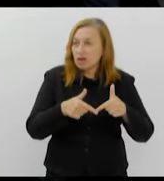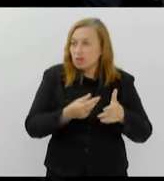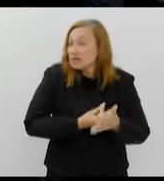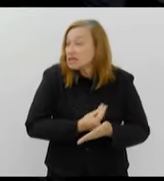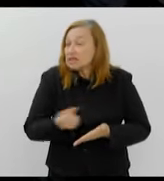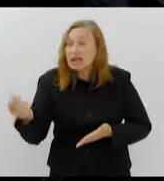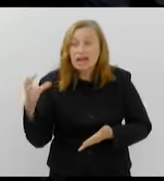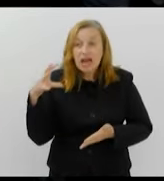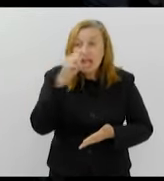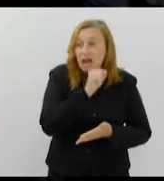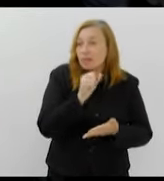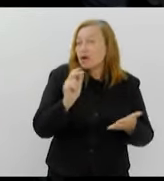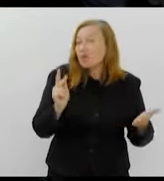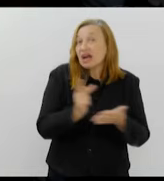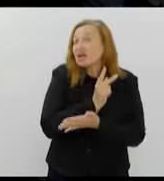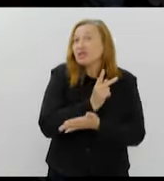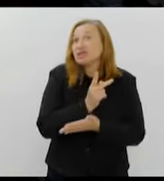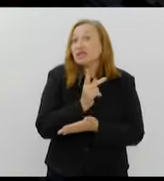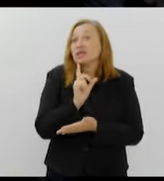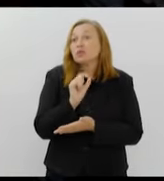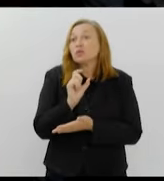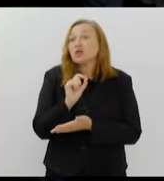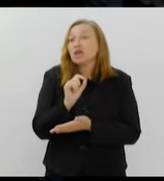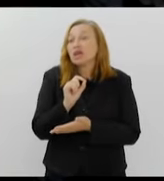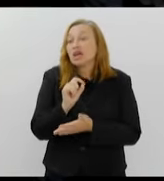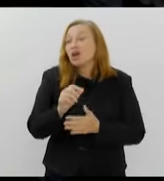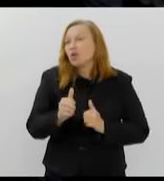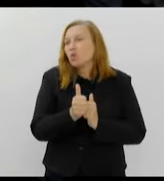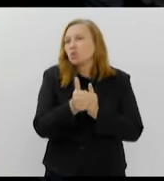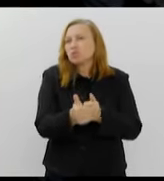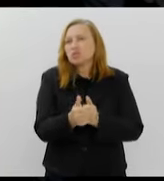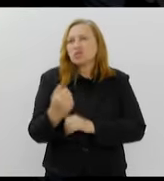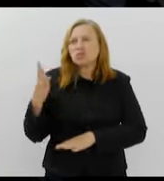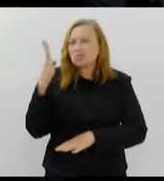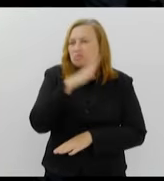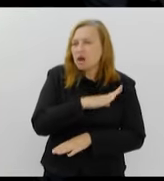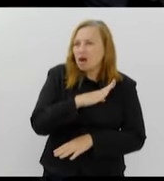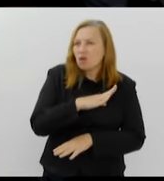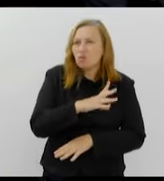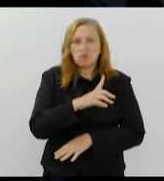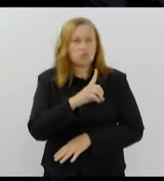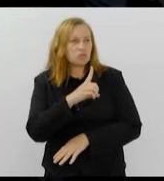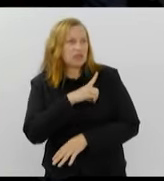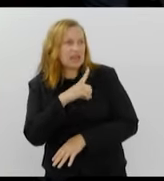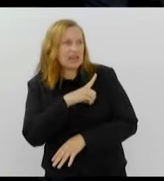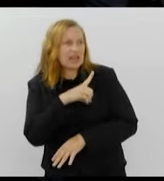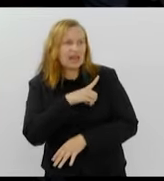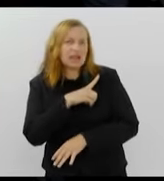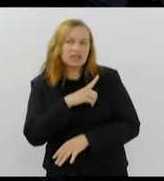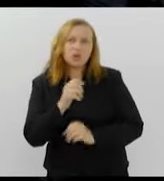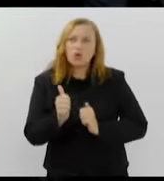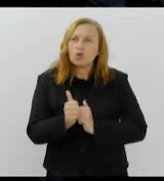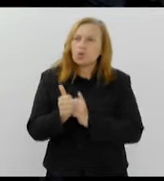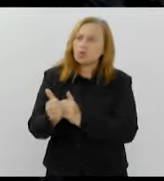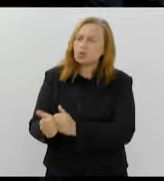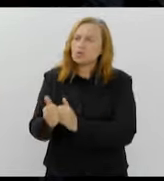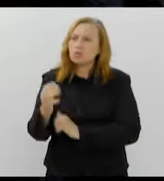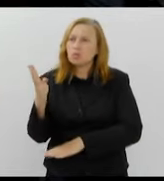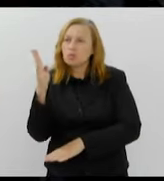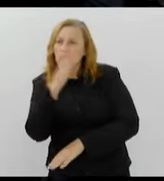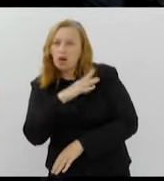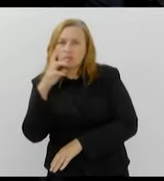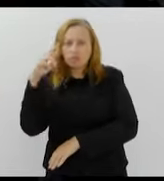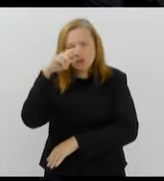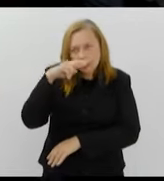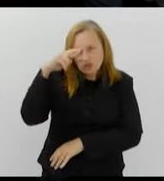aí os rumores que surgem é que conduziu mal uma questão pontual com Delegado é que conduziu mal uma tal investigação